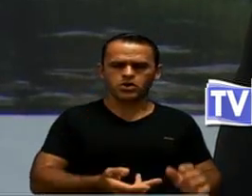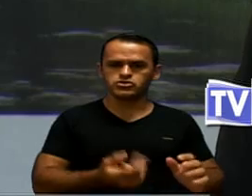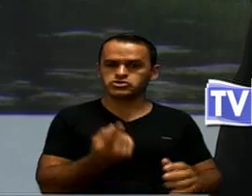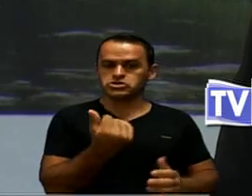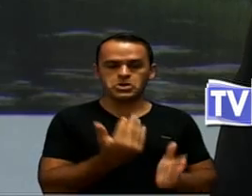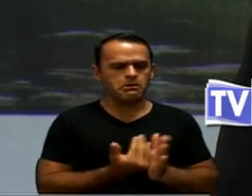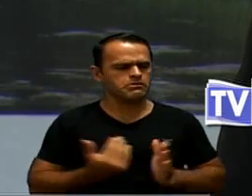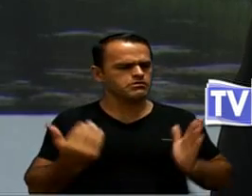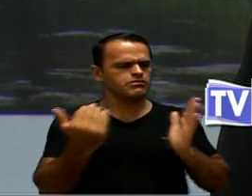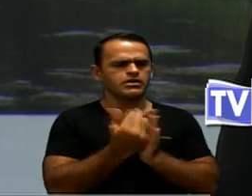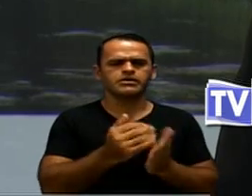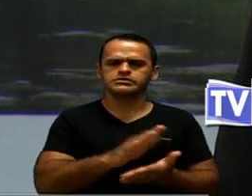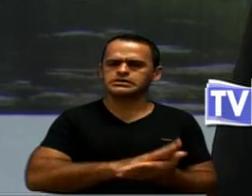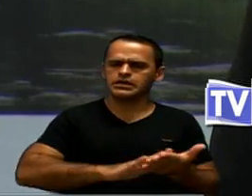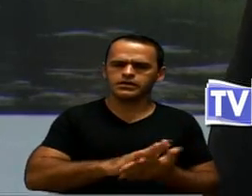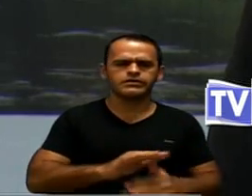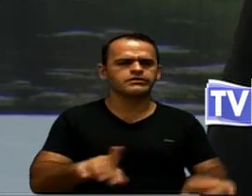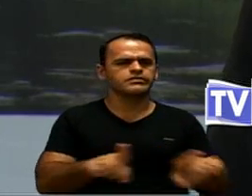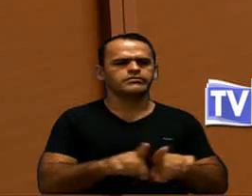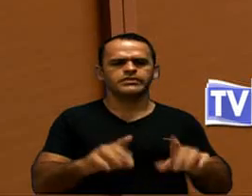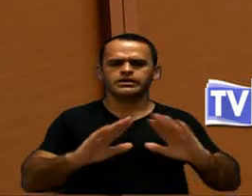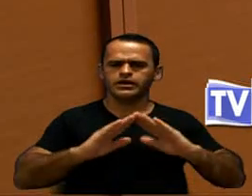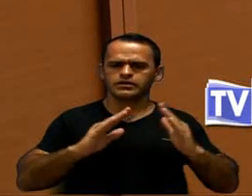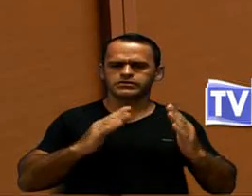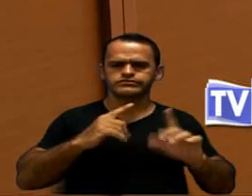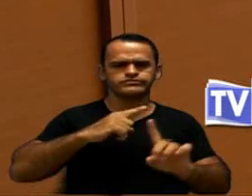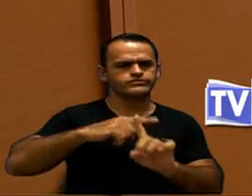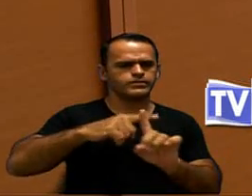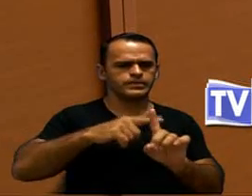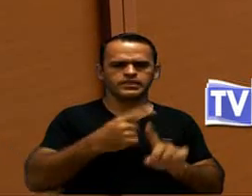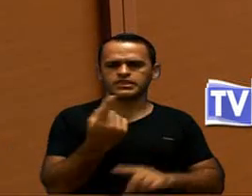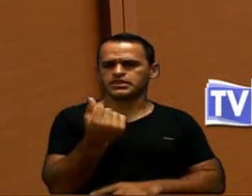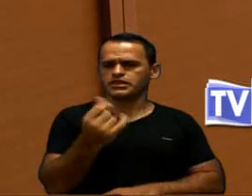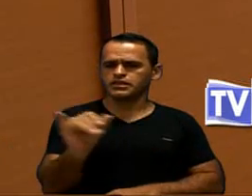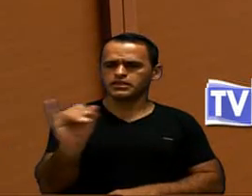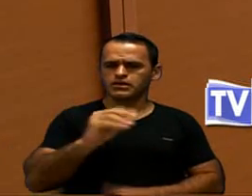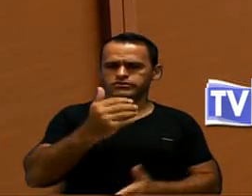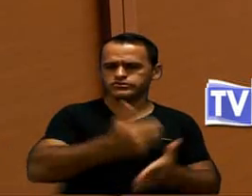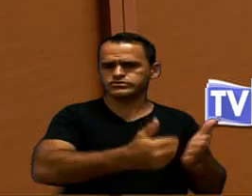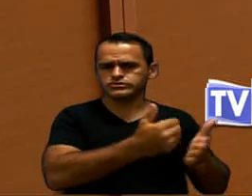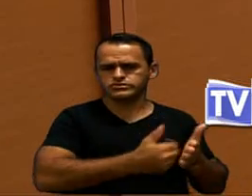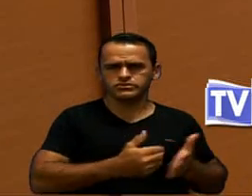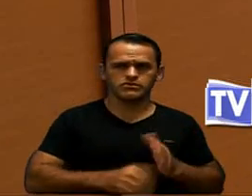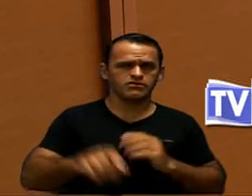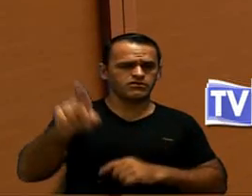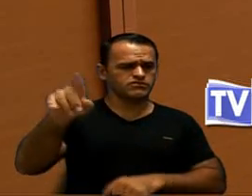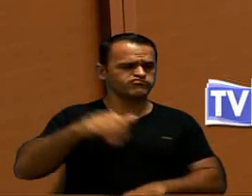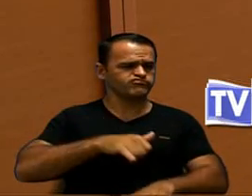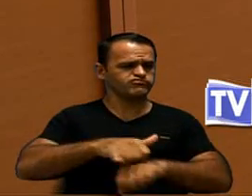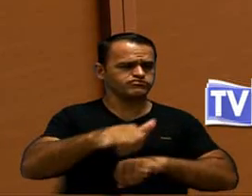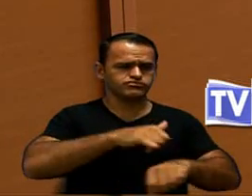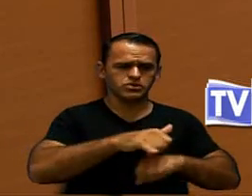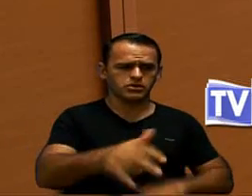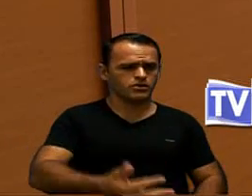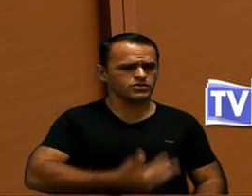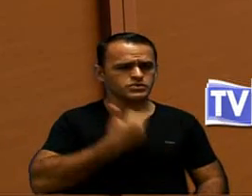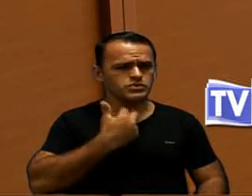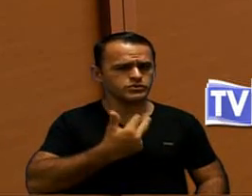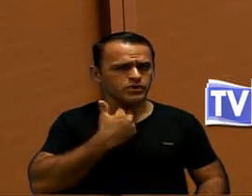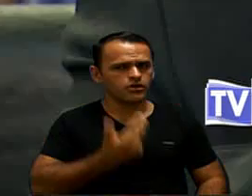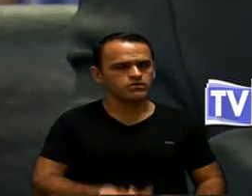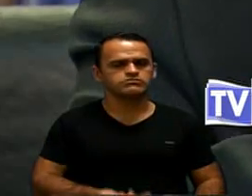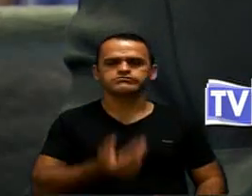ia isentar as igrejas, que era para ajudar as igrejas. Então, claramente, para enganar a população. É isso que não pode dizer. Ainda bem